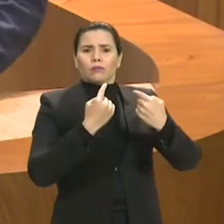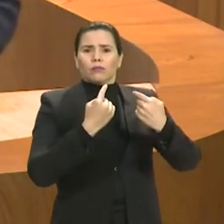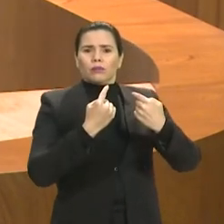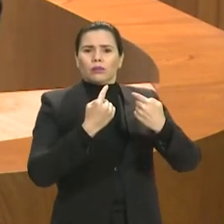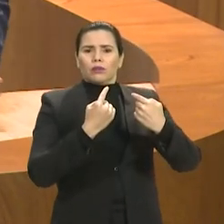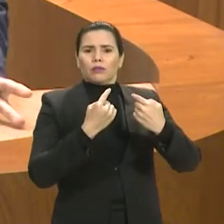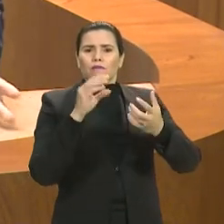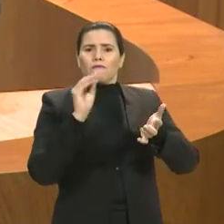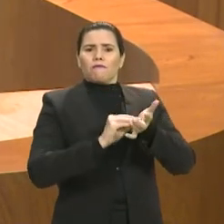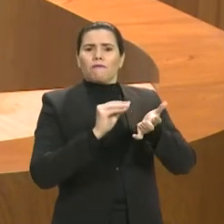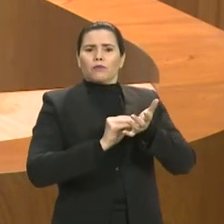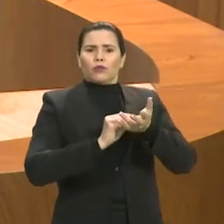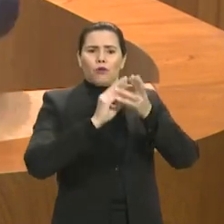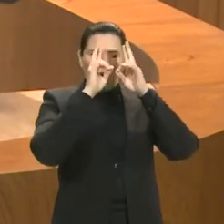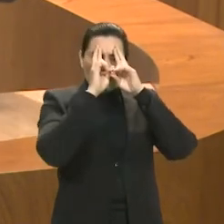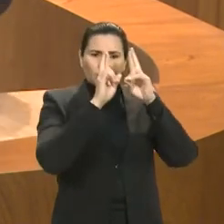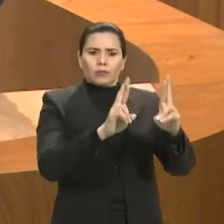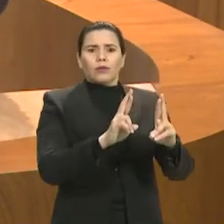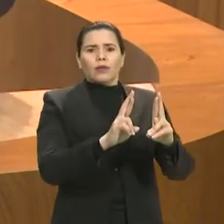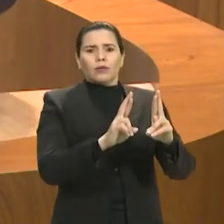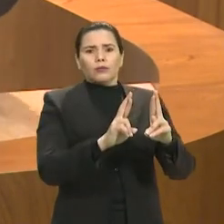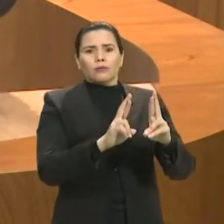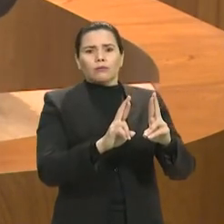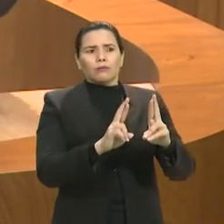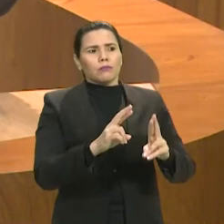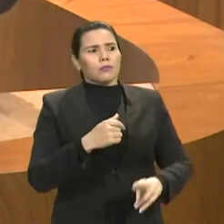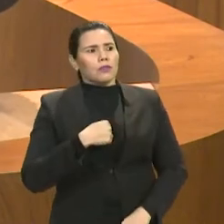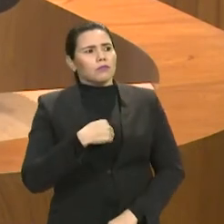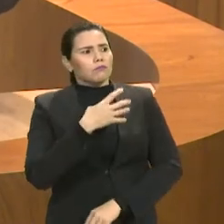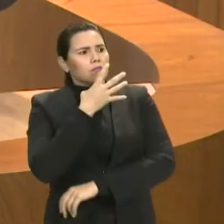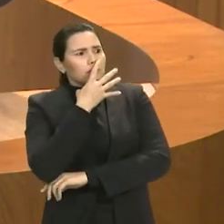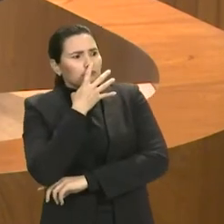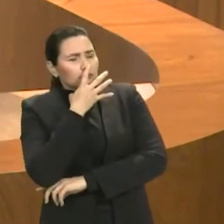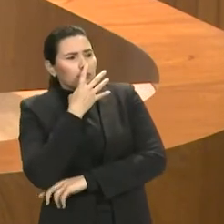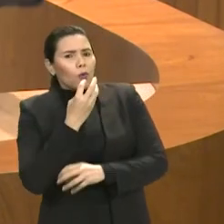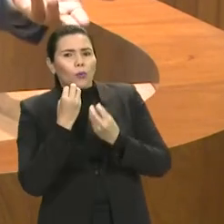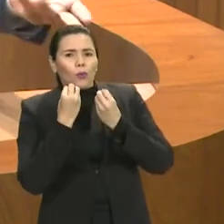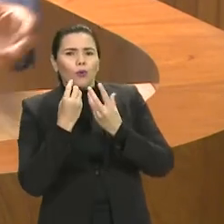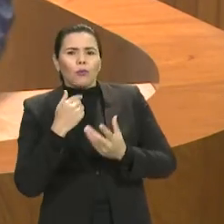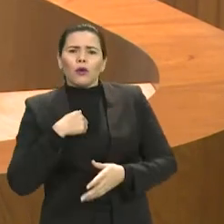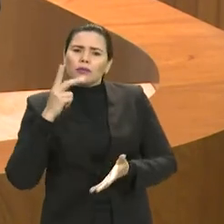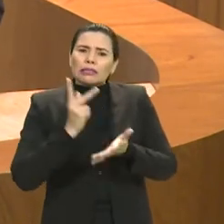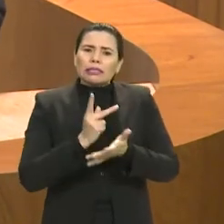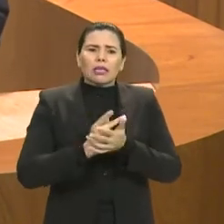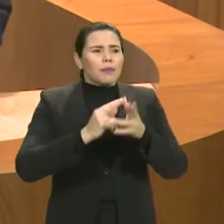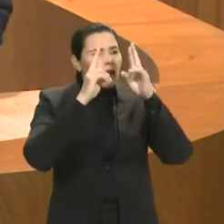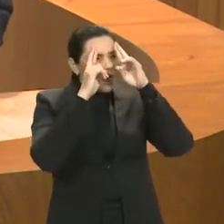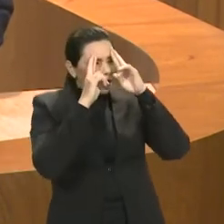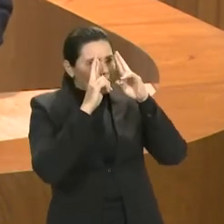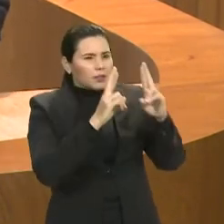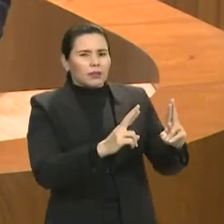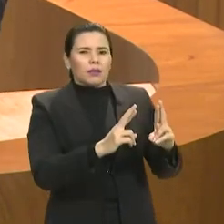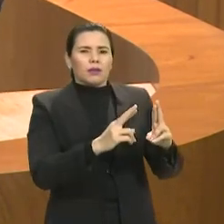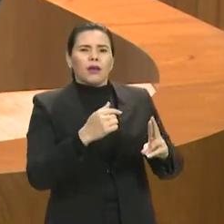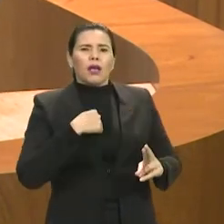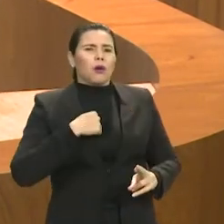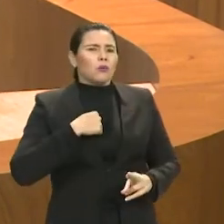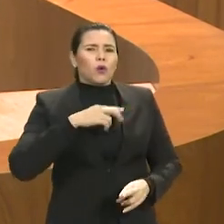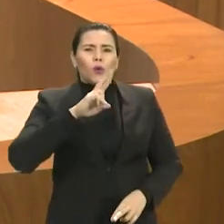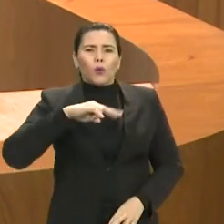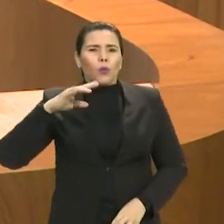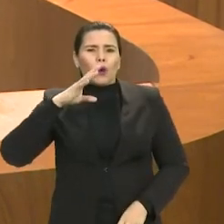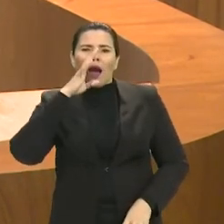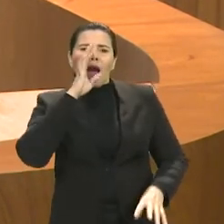muito respeitosa, de forma muito atenciosa. E até hoje eu nunca levantei a voz contra a vida pessoal do secretário, das suas ações como